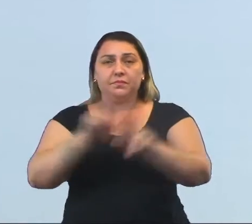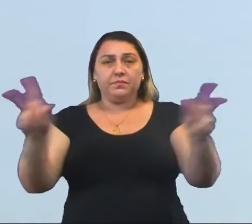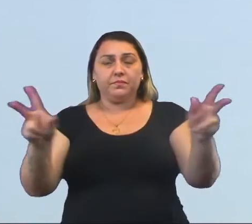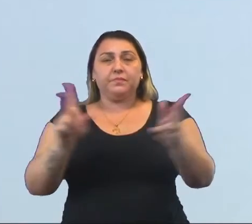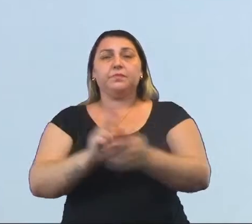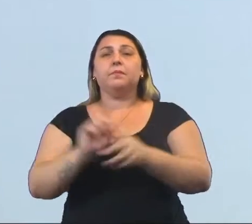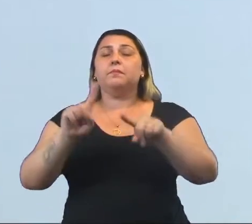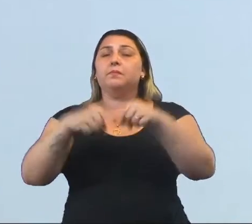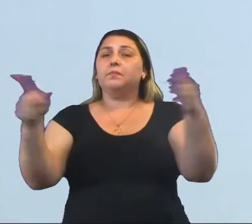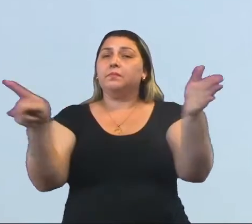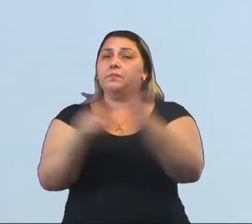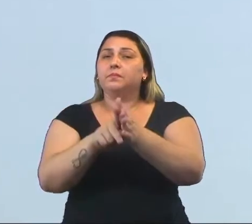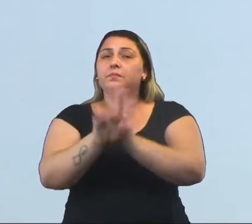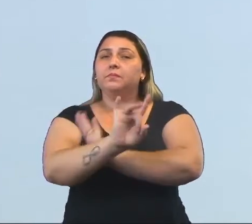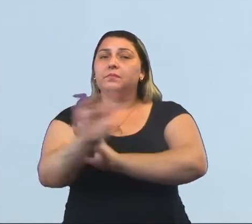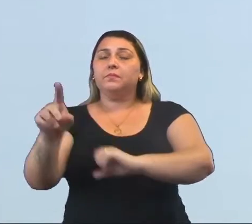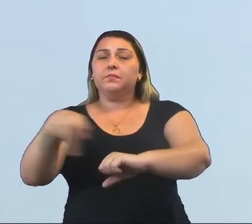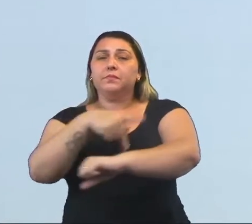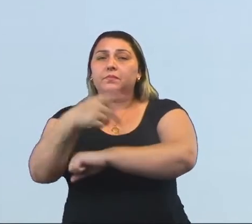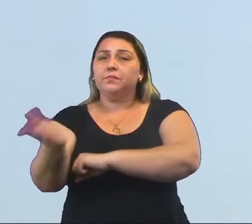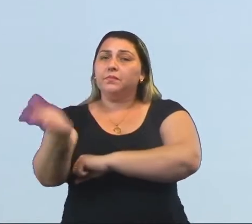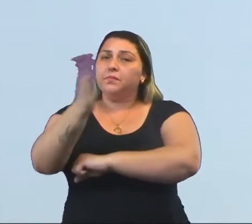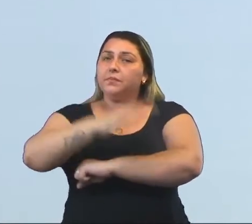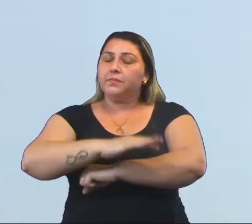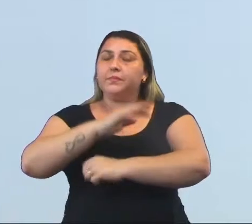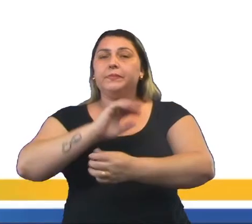mais específicas. Vamos lá, então?